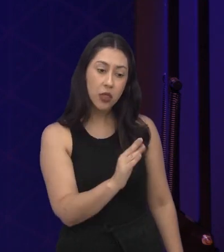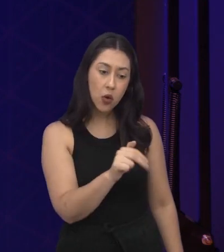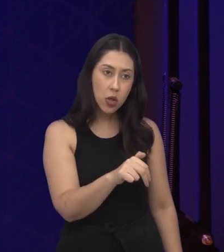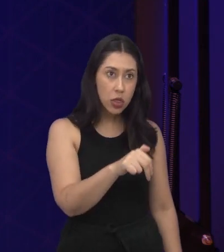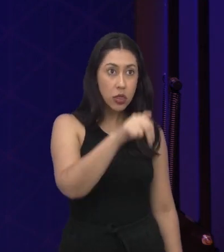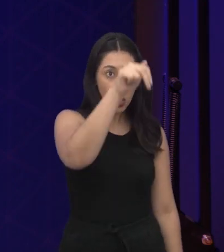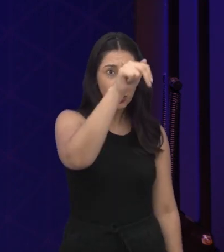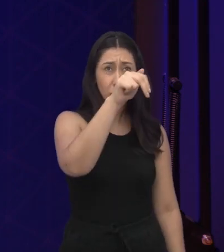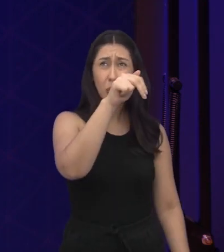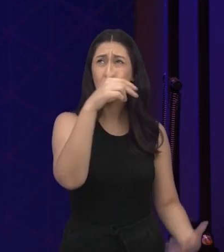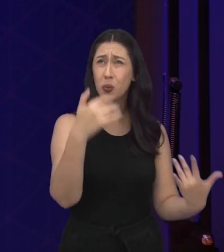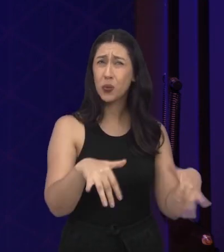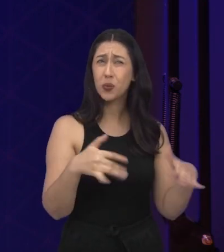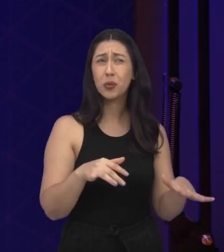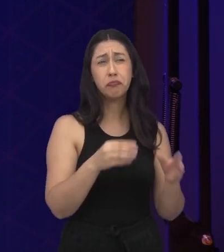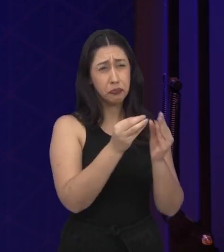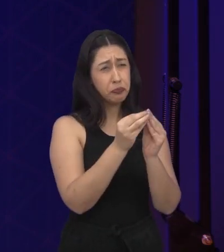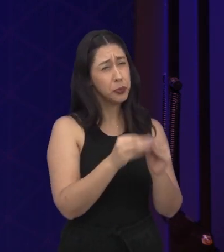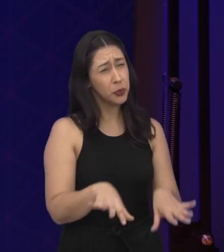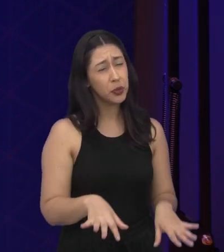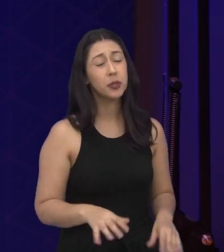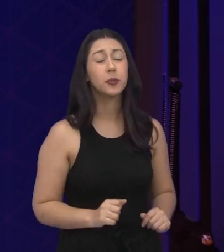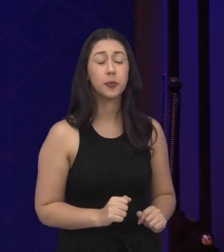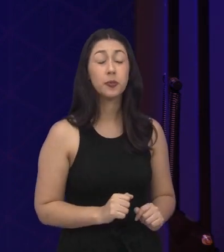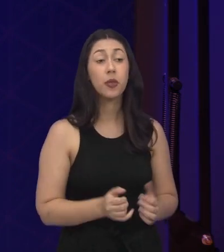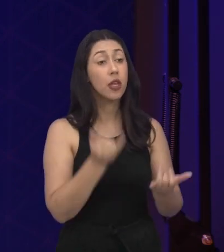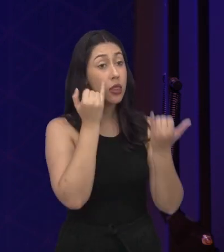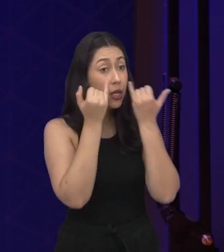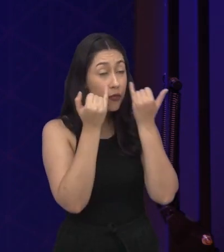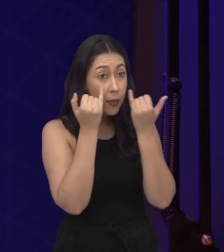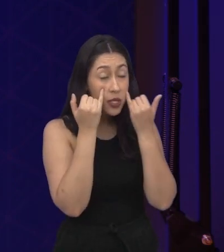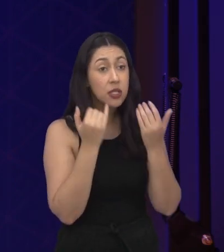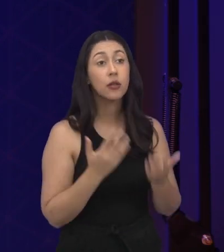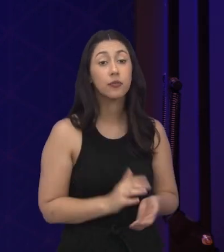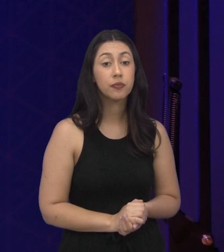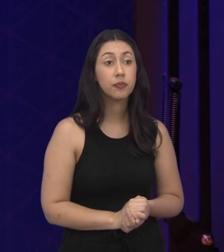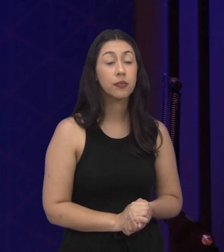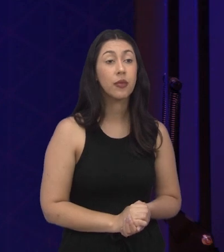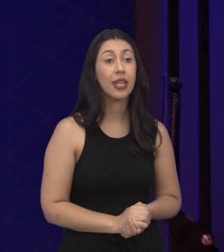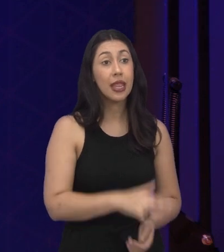Então, a gente tem alguns dados aqui também. Segundo a Defesa Civil